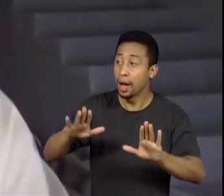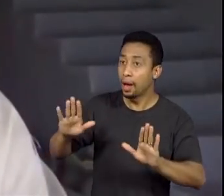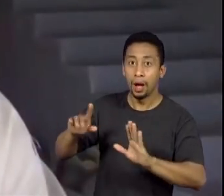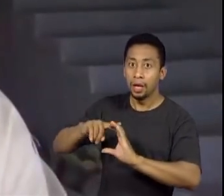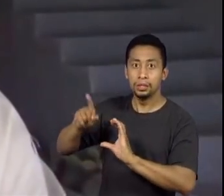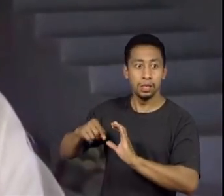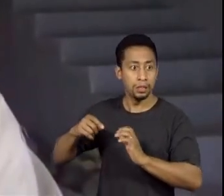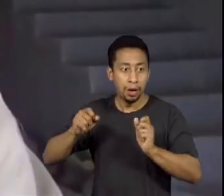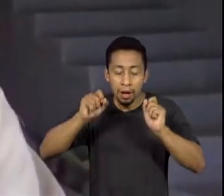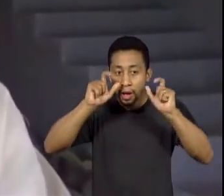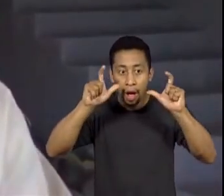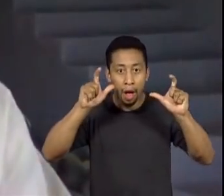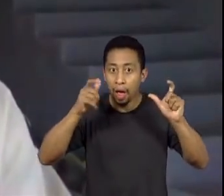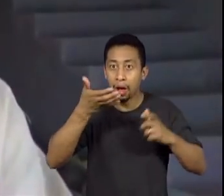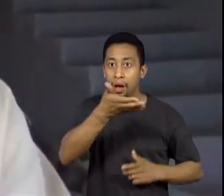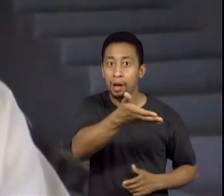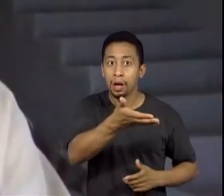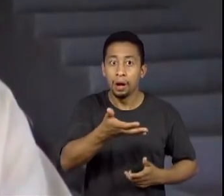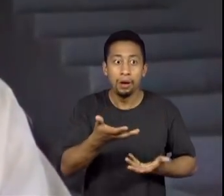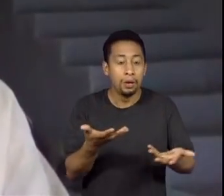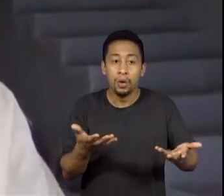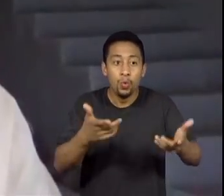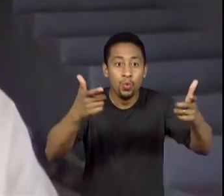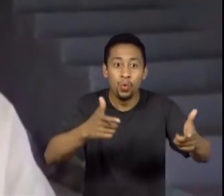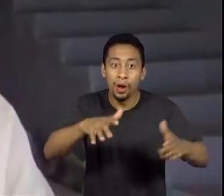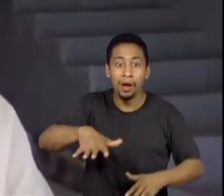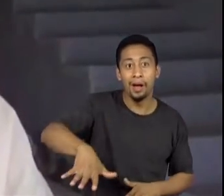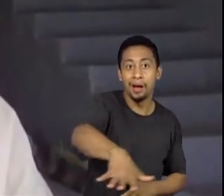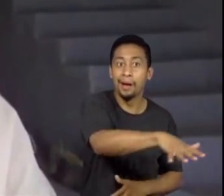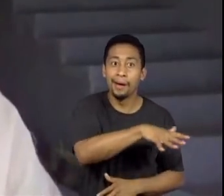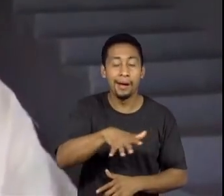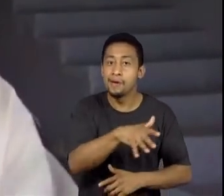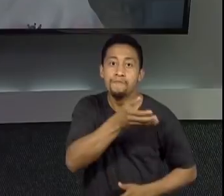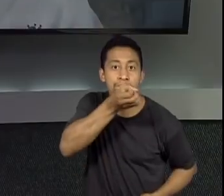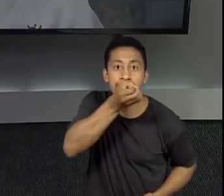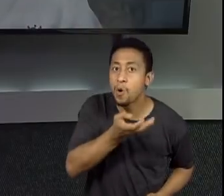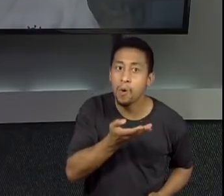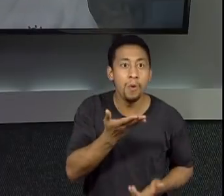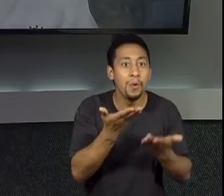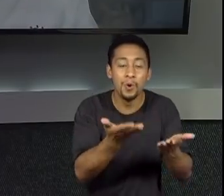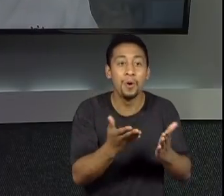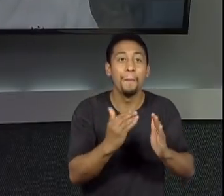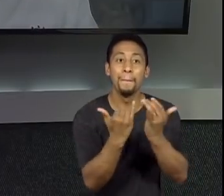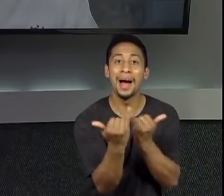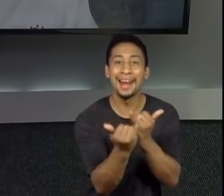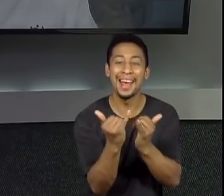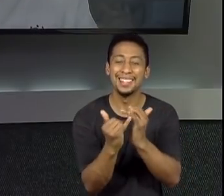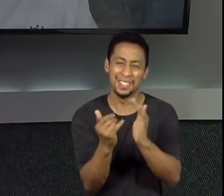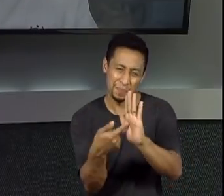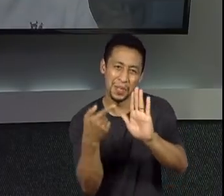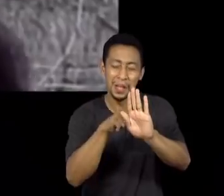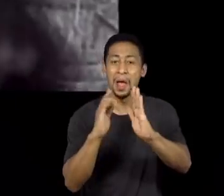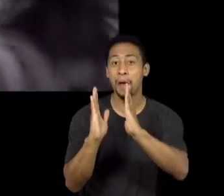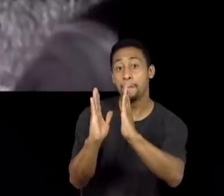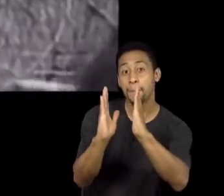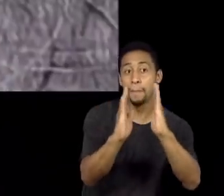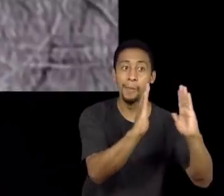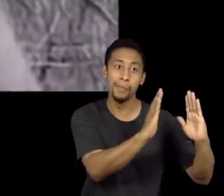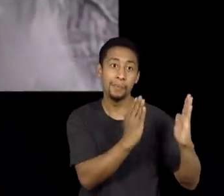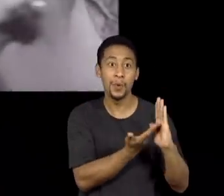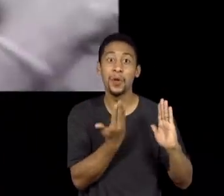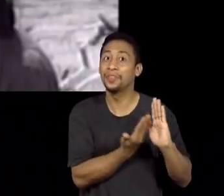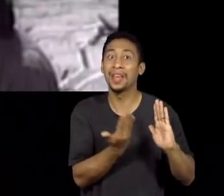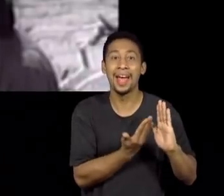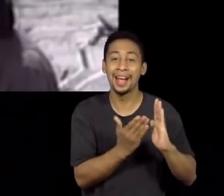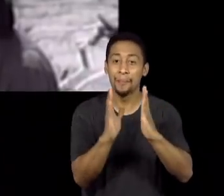que a caatinga realmente é uma biblioteca no meio do sertão, que seus livros ainda não foram lidos. Quando a Aniele